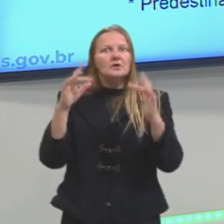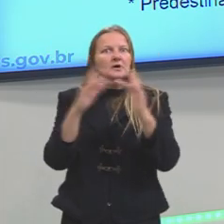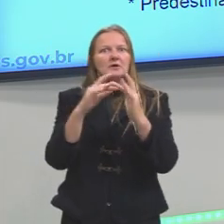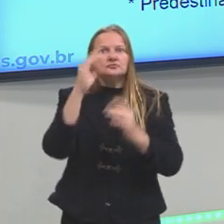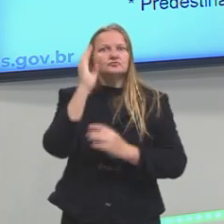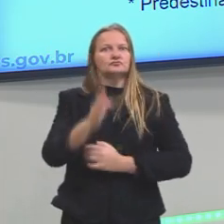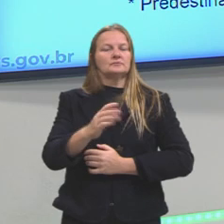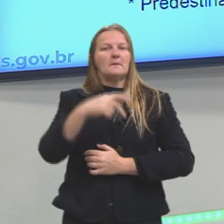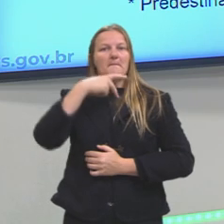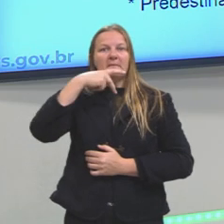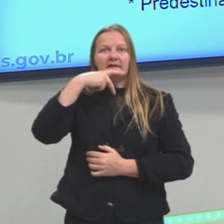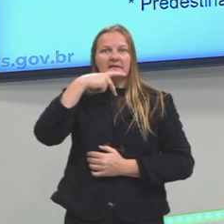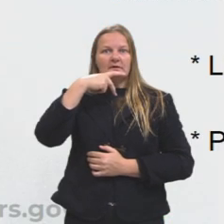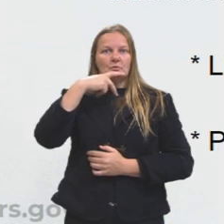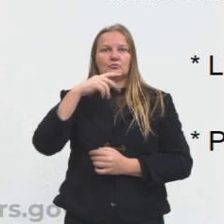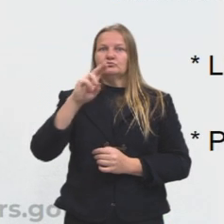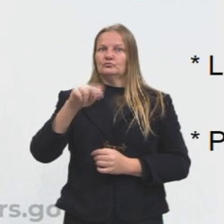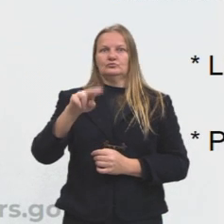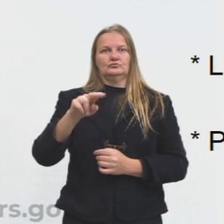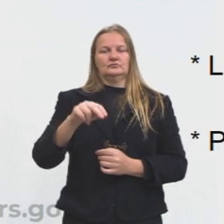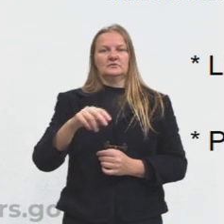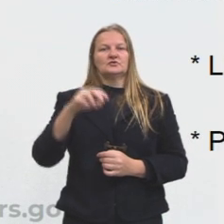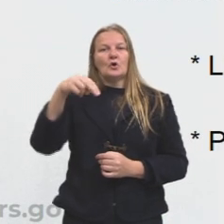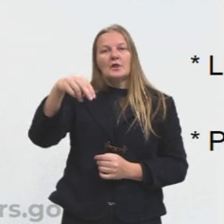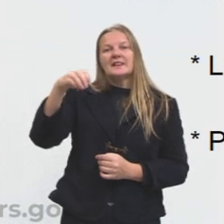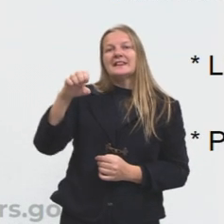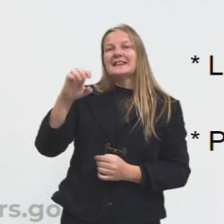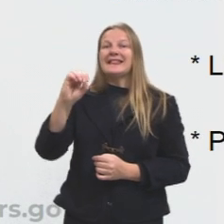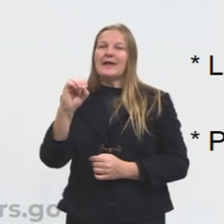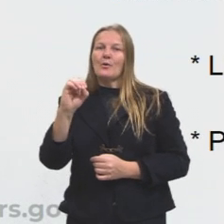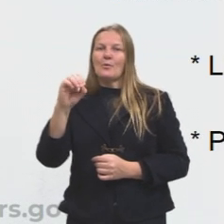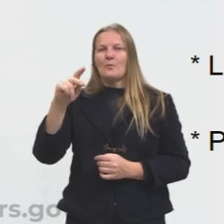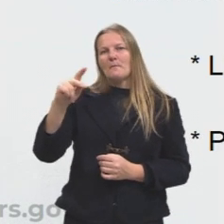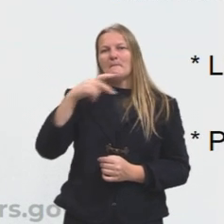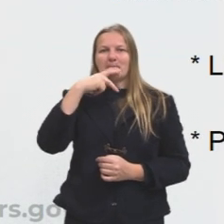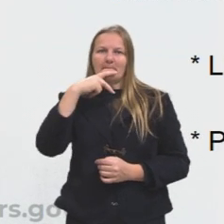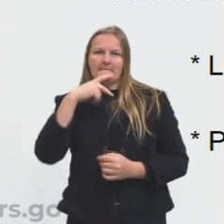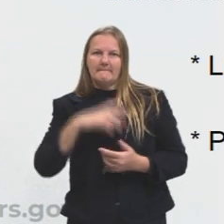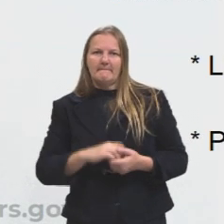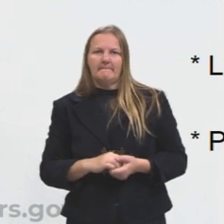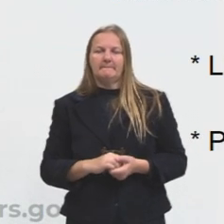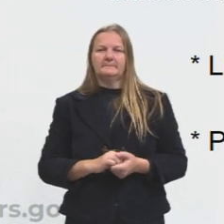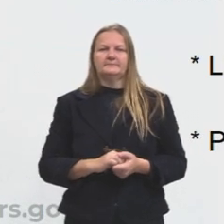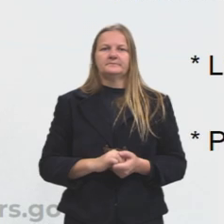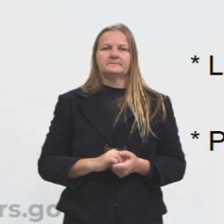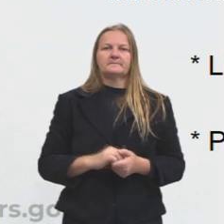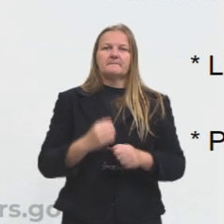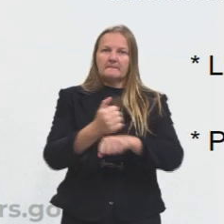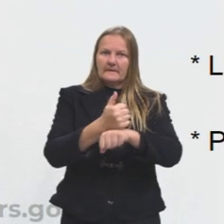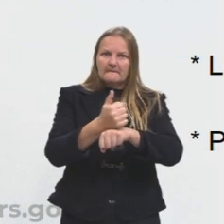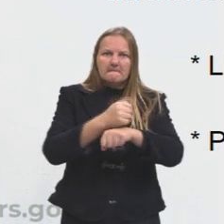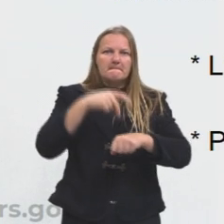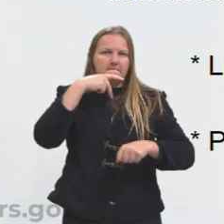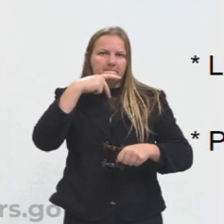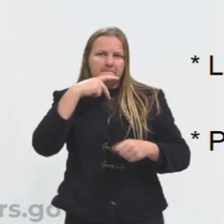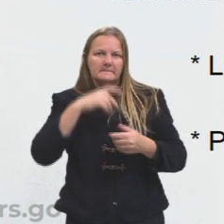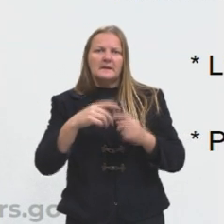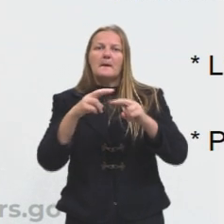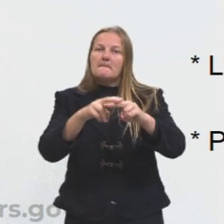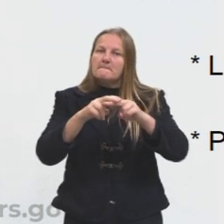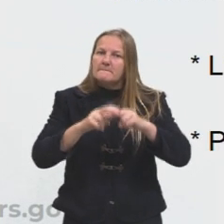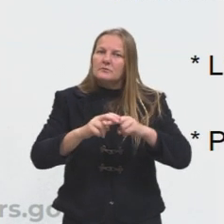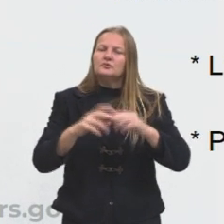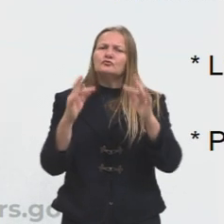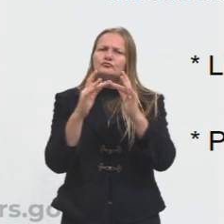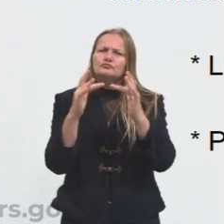com Platão né ele só teve contato com os neoplatônicos plotino e os outros neoplatônicos por isso ele já